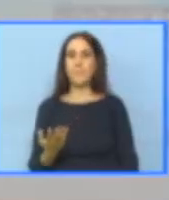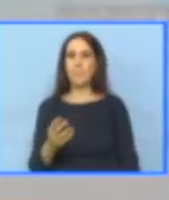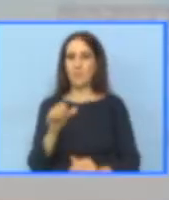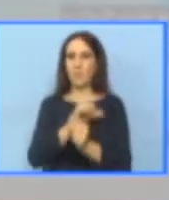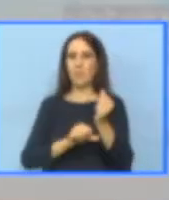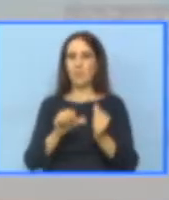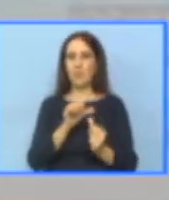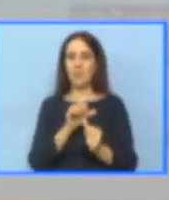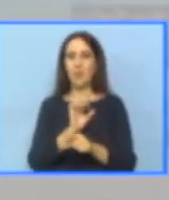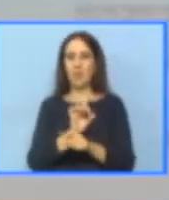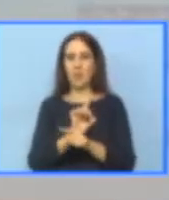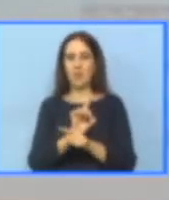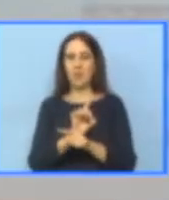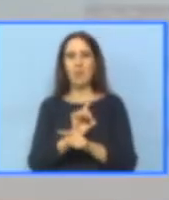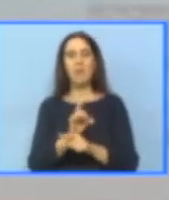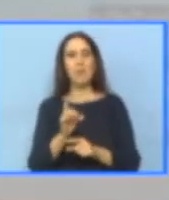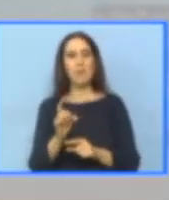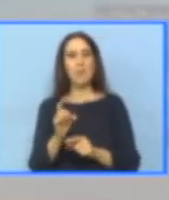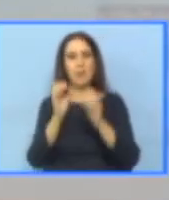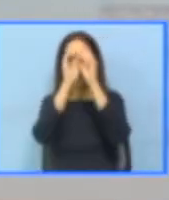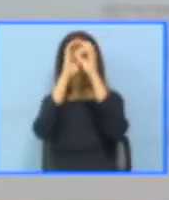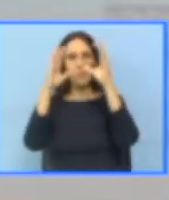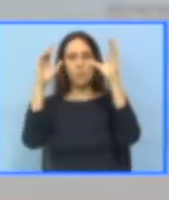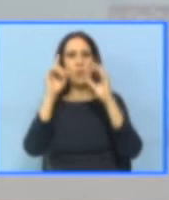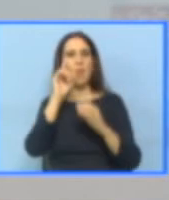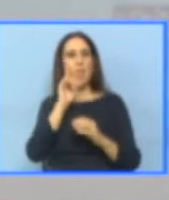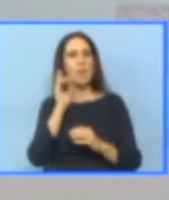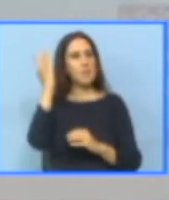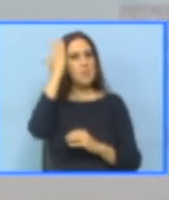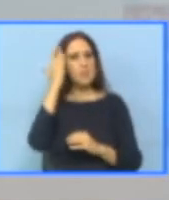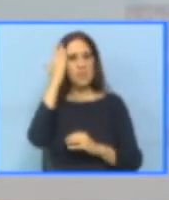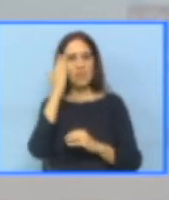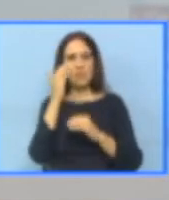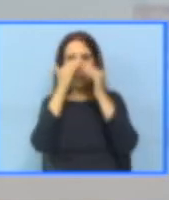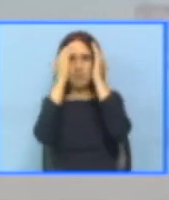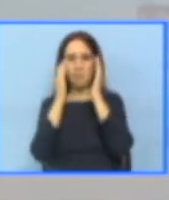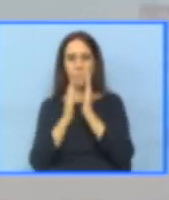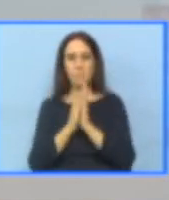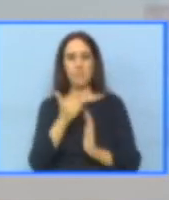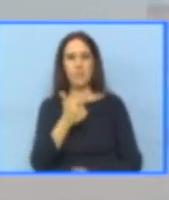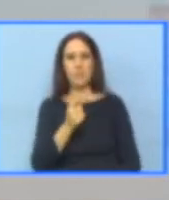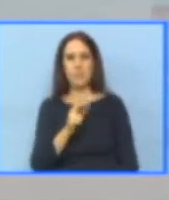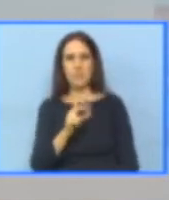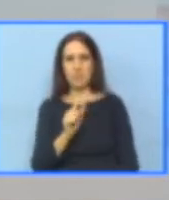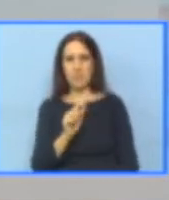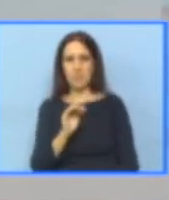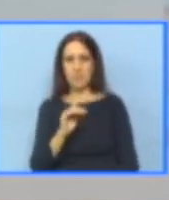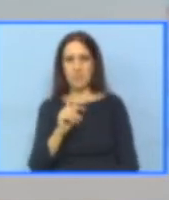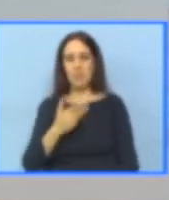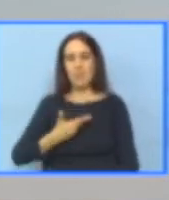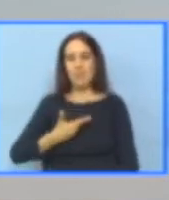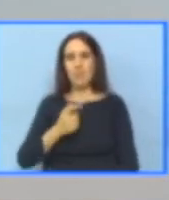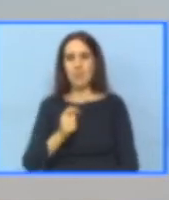voltando à figura de Santa Teresa de Calcutá, Madre Teresa, as Nações Unidas